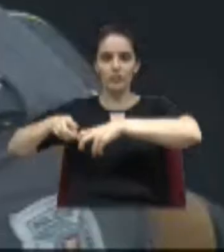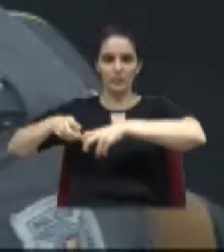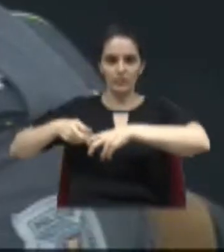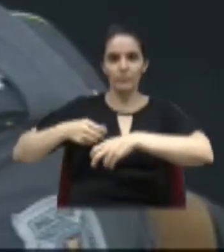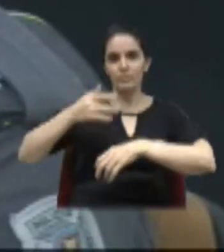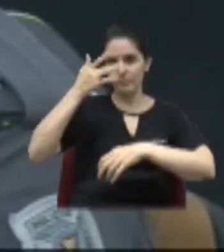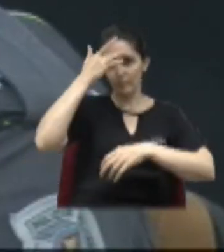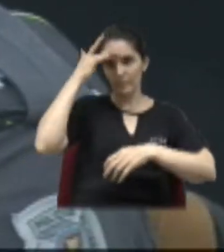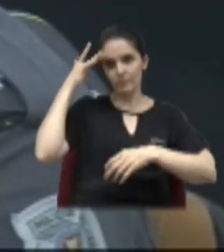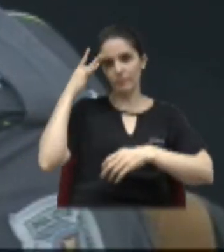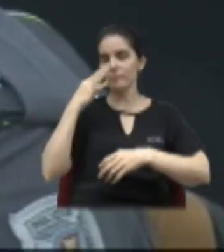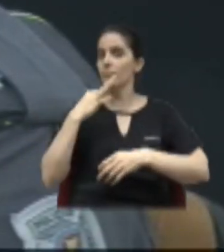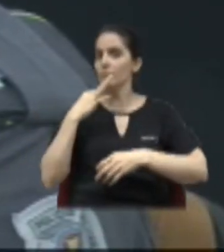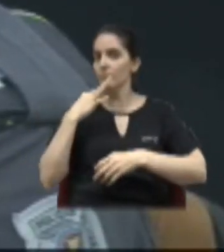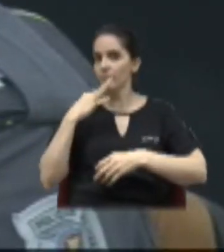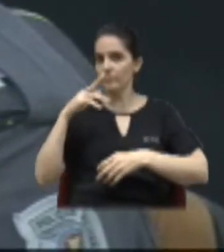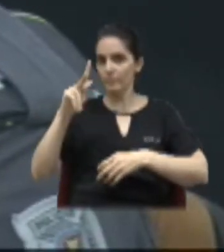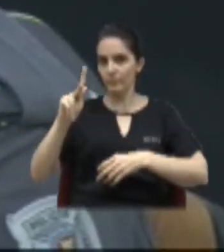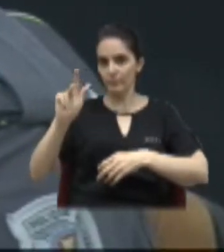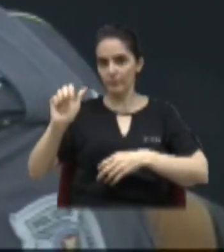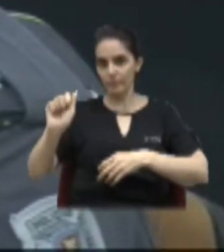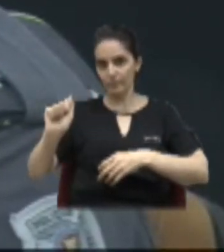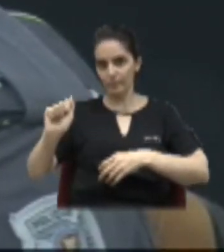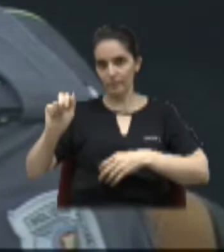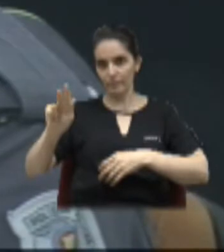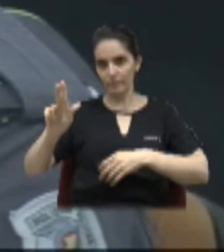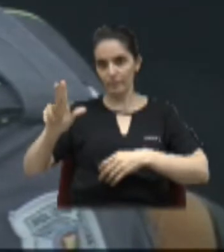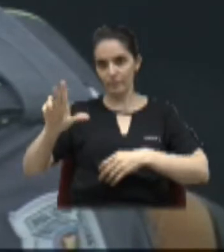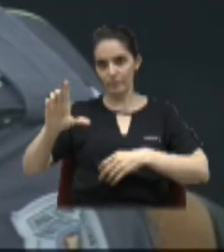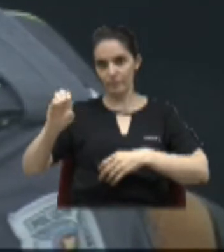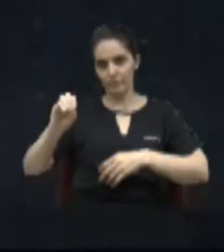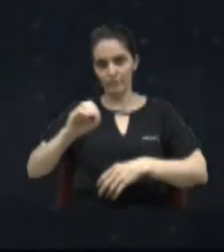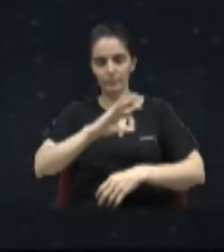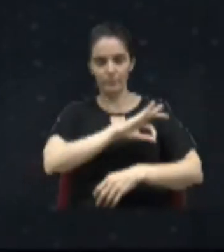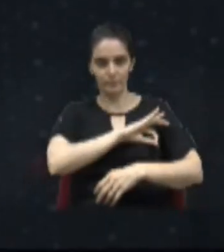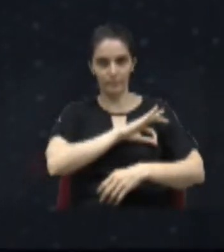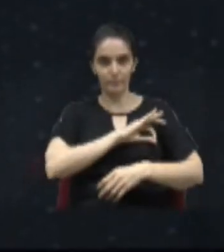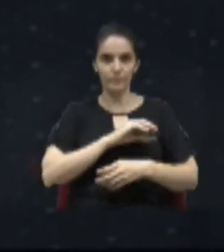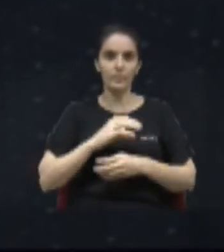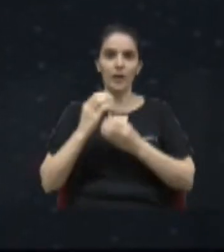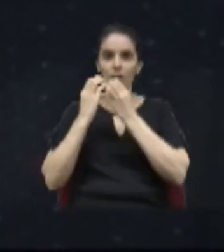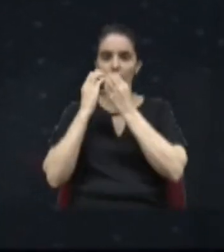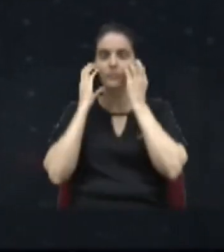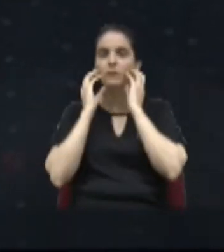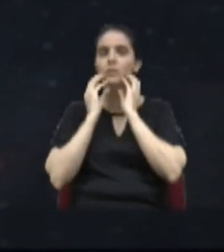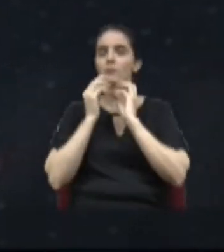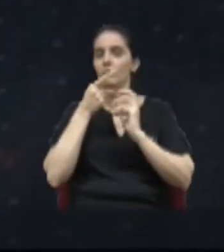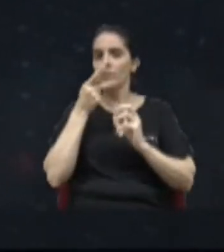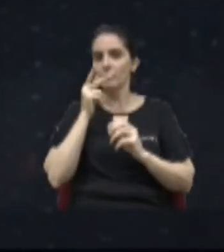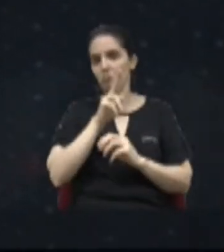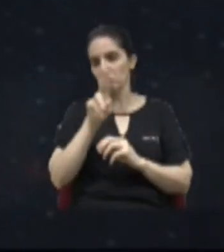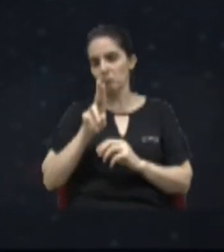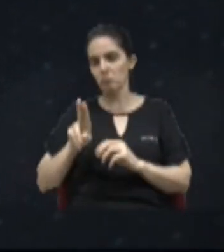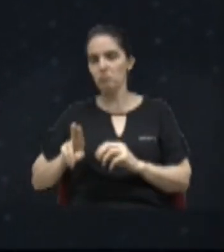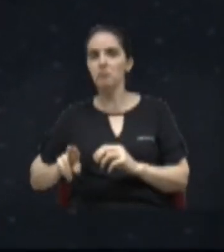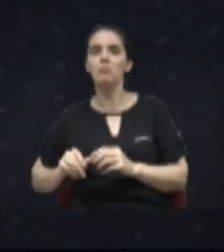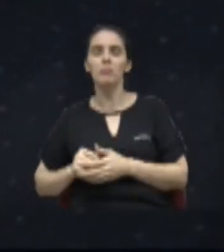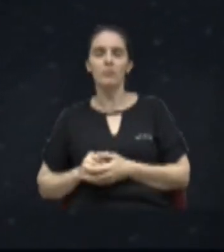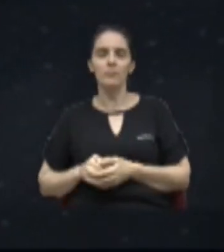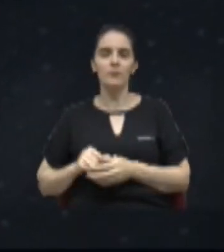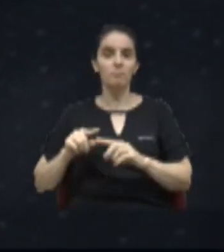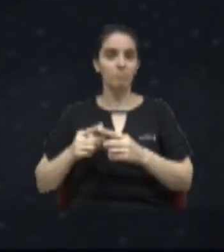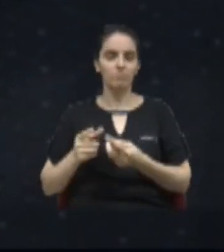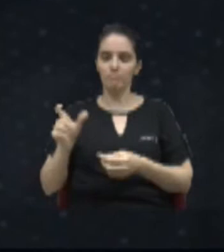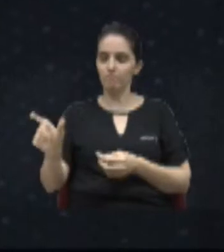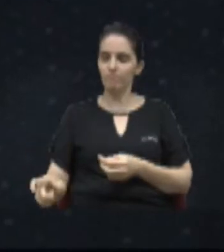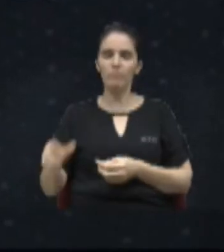Paulinho PM, pelo trabalho que faz. O Mir citou alguns aqui, Mir, parabéns, mas quase todo dia acontece